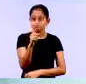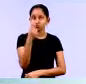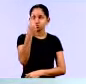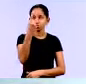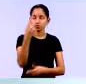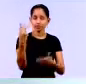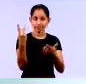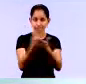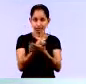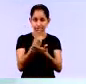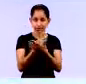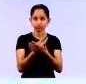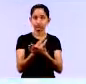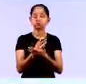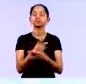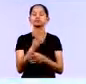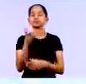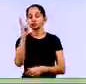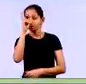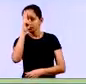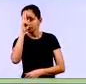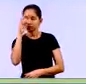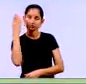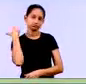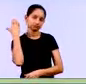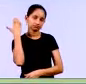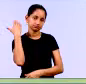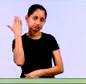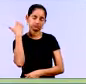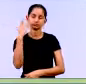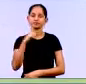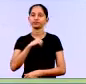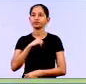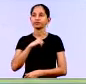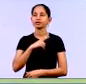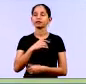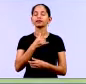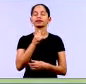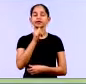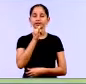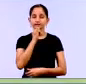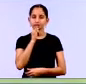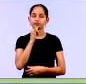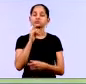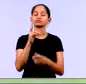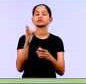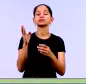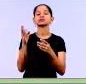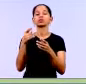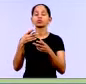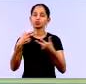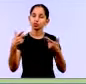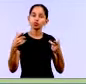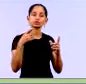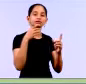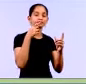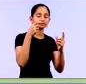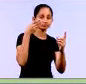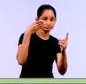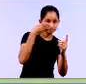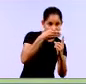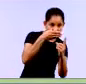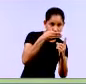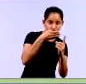aqui. Na contabilidade de custo, vocês viram isso. No orçamento das despesas operacionais devem ser analisados os